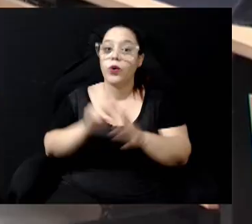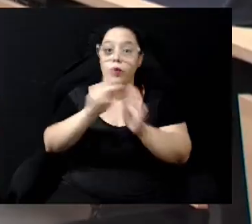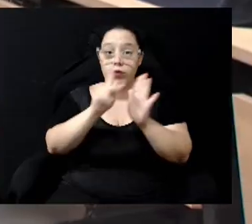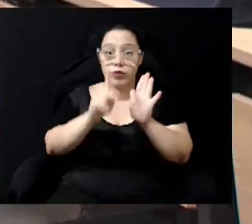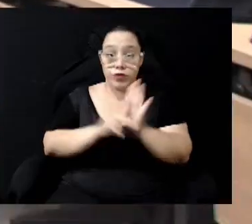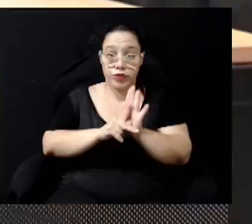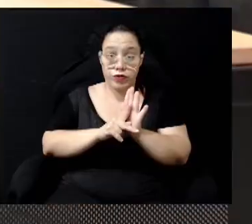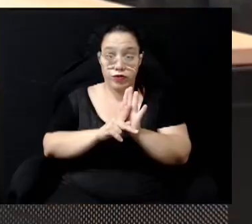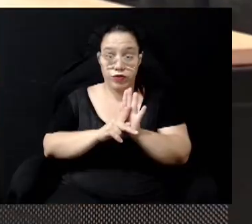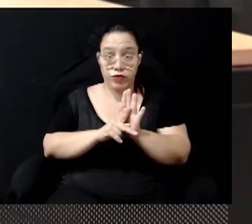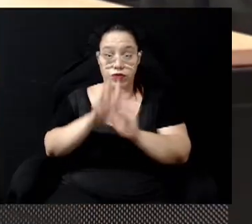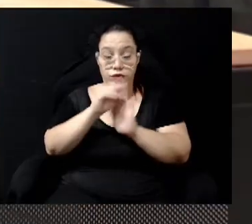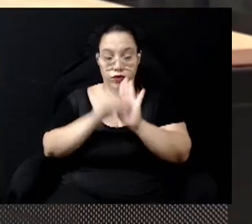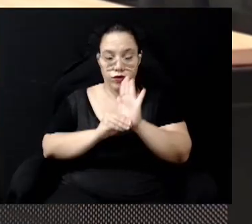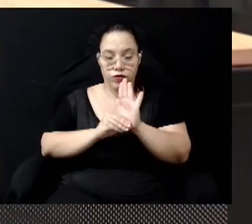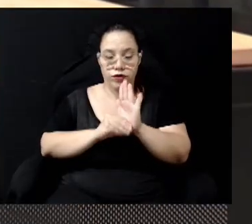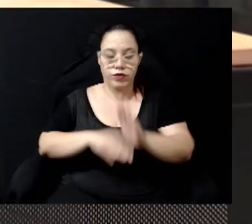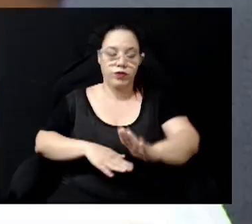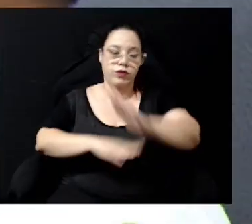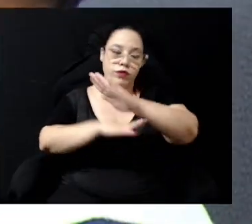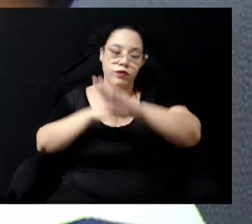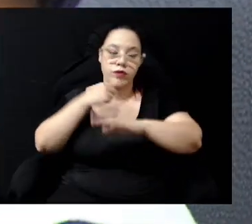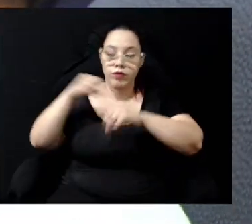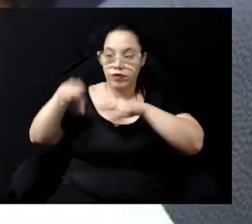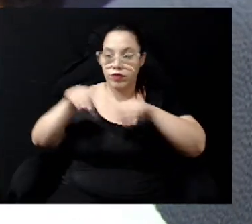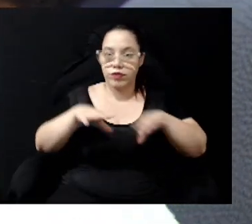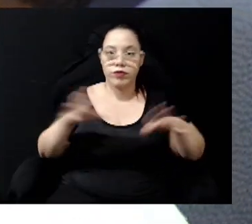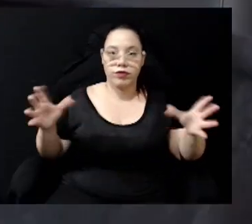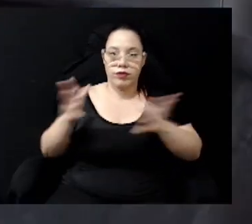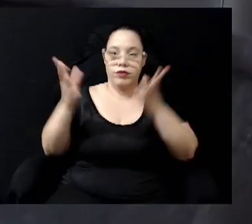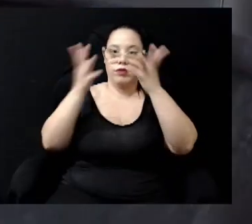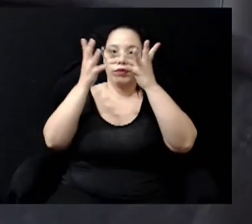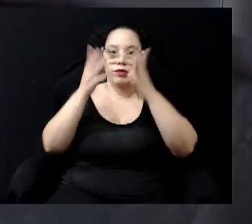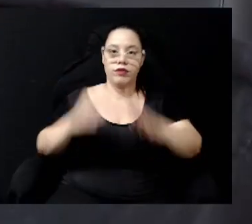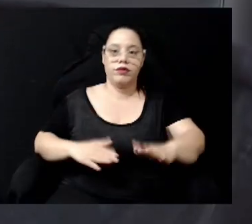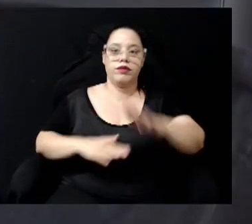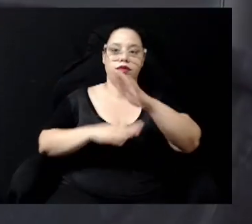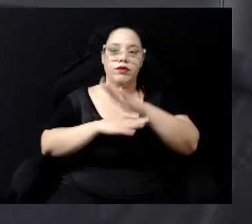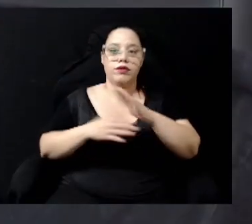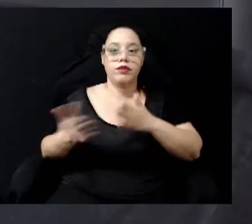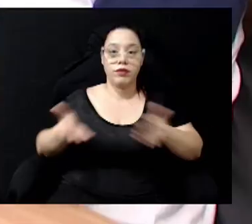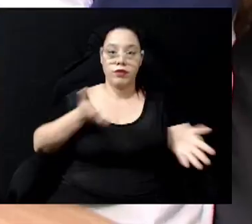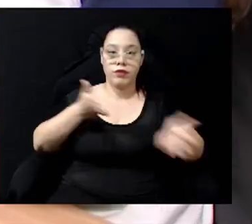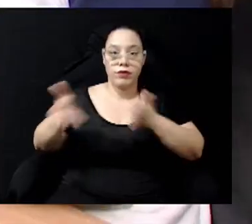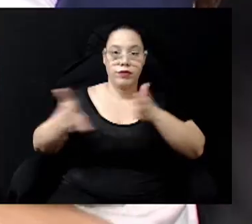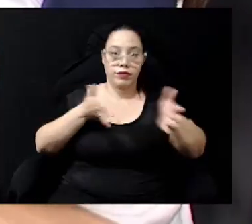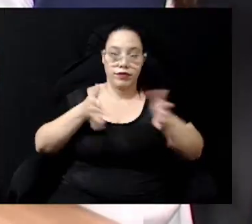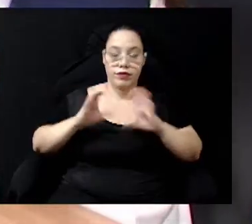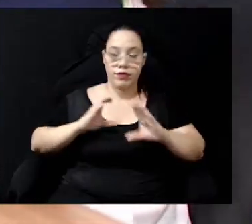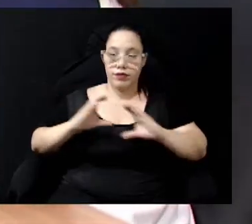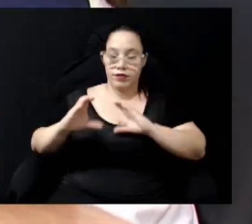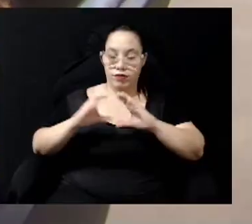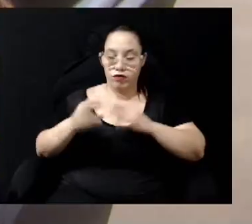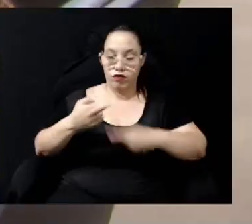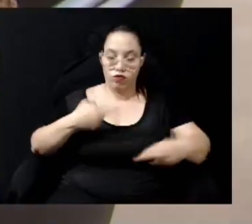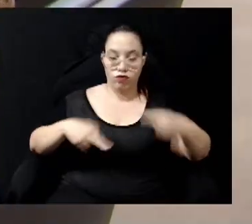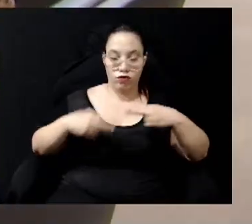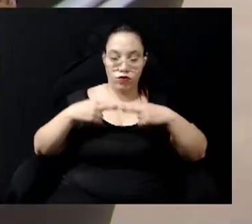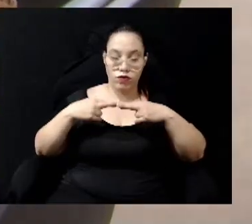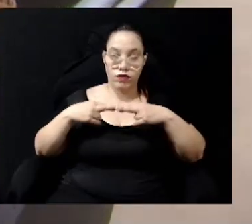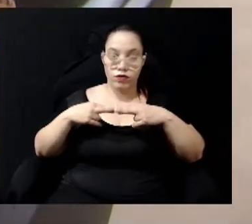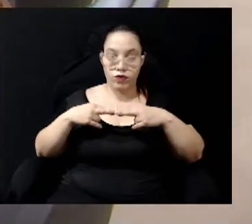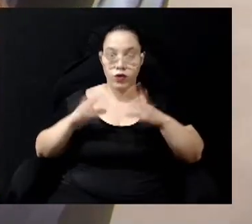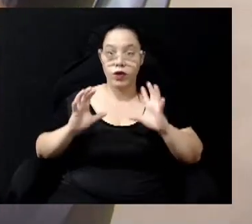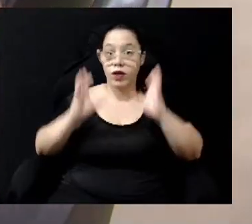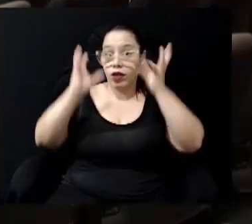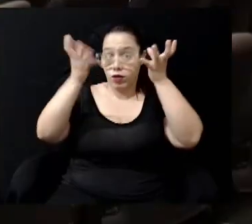é uma ação educativa da Câmara Municipal, conduzida pela Coordenadoria de Relações Públicas e Cerimonial, com